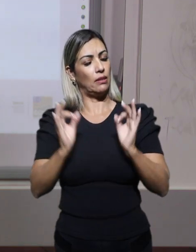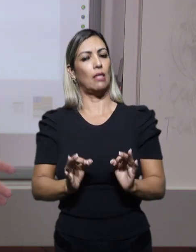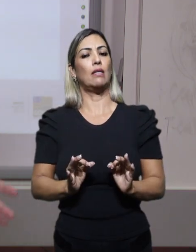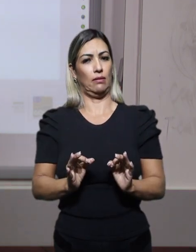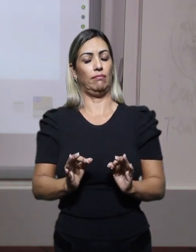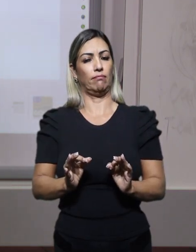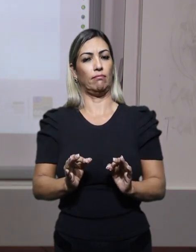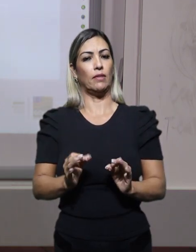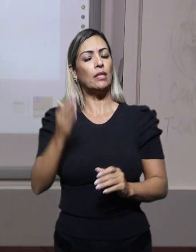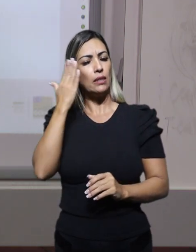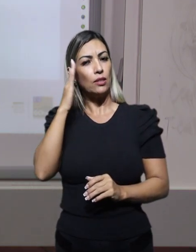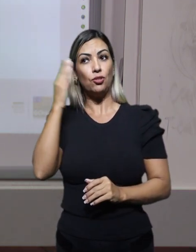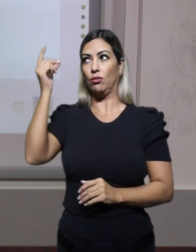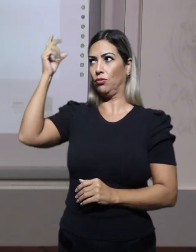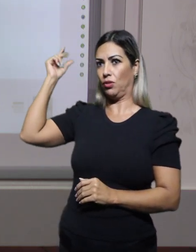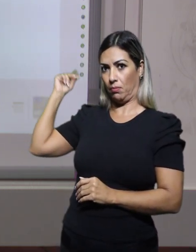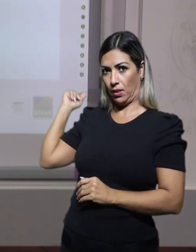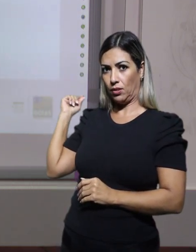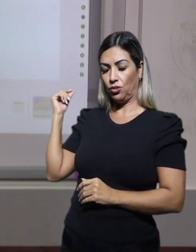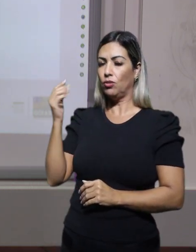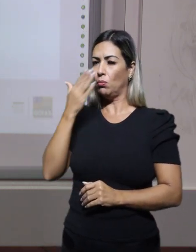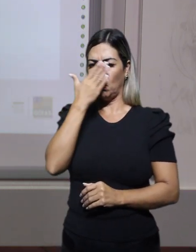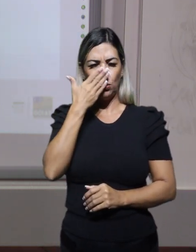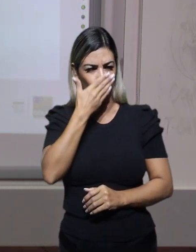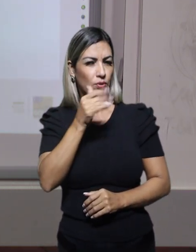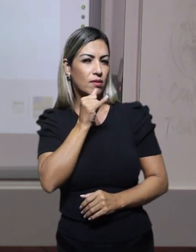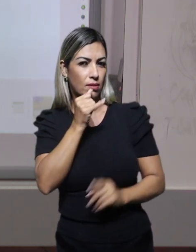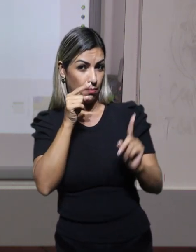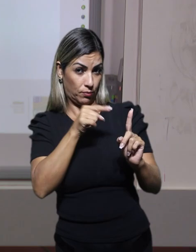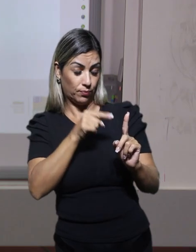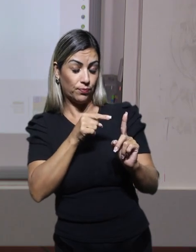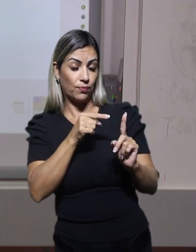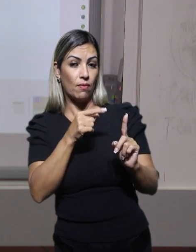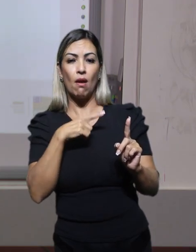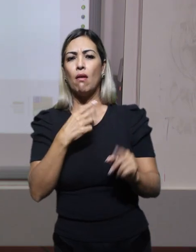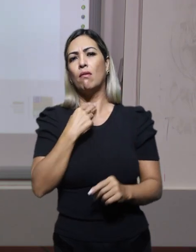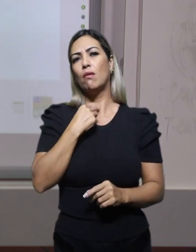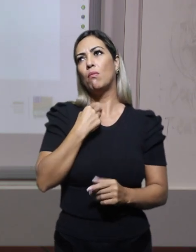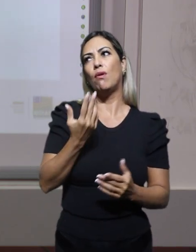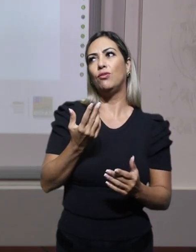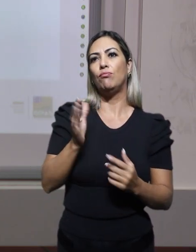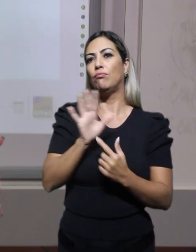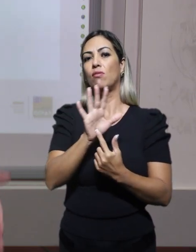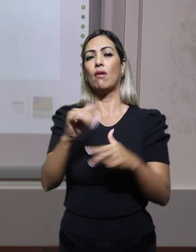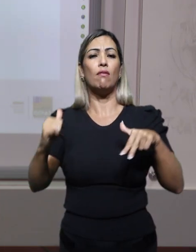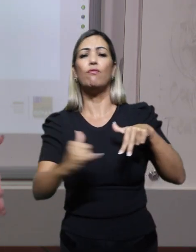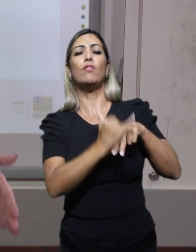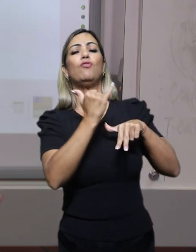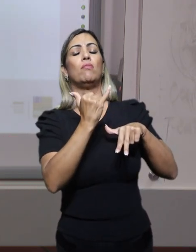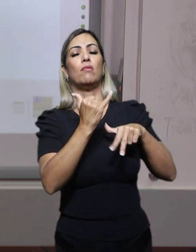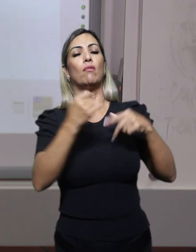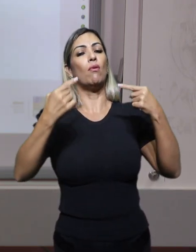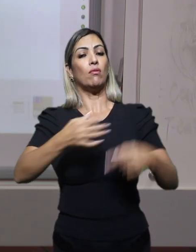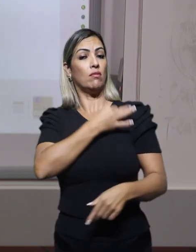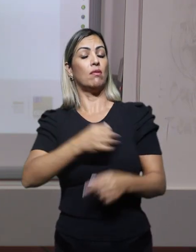entendia-se antigamente que uma prostituta, por exemplo, ela não poderia ser uma vítima de crime contra a